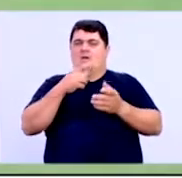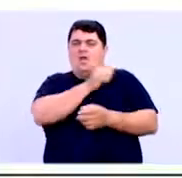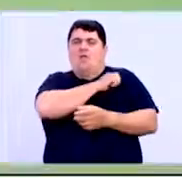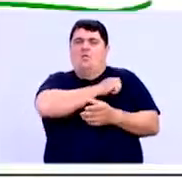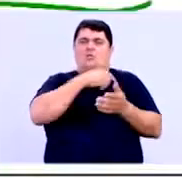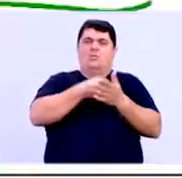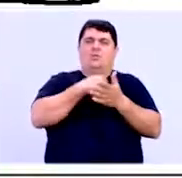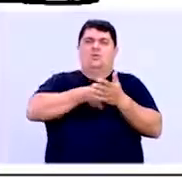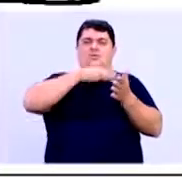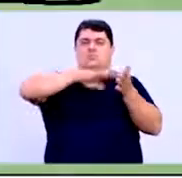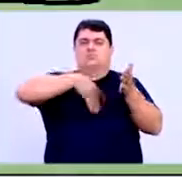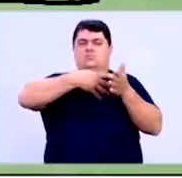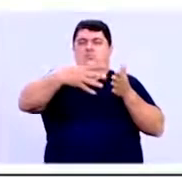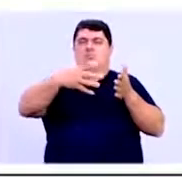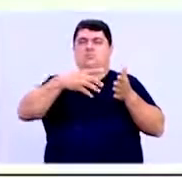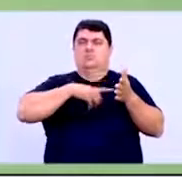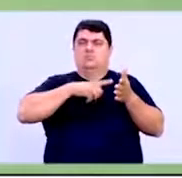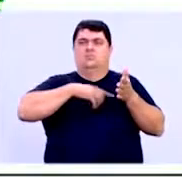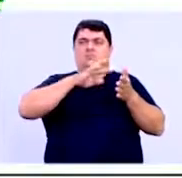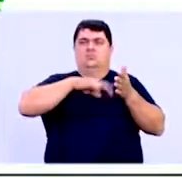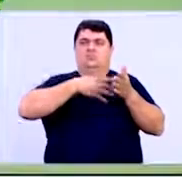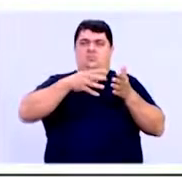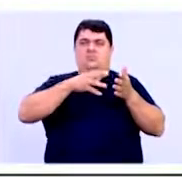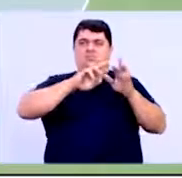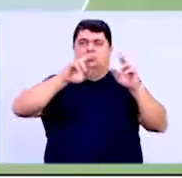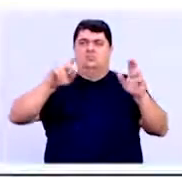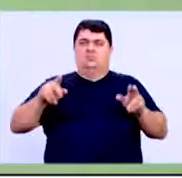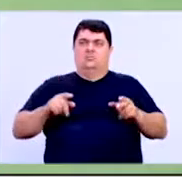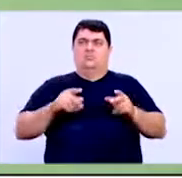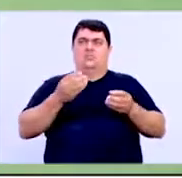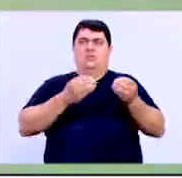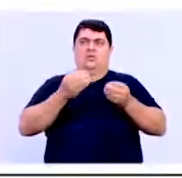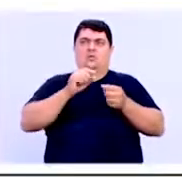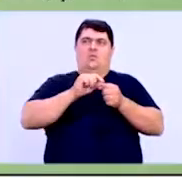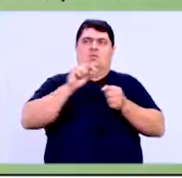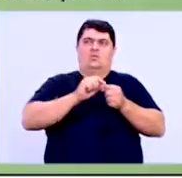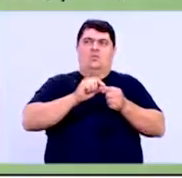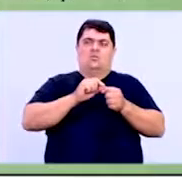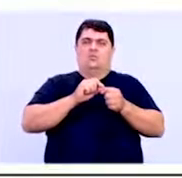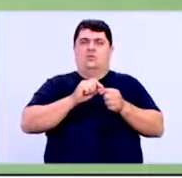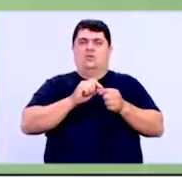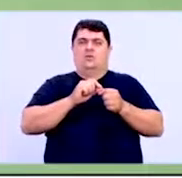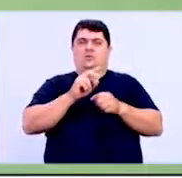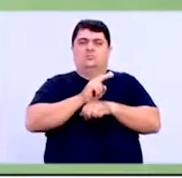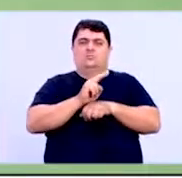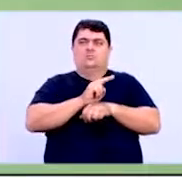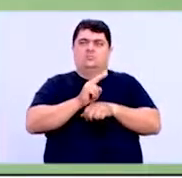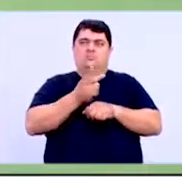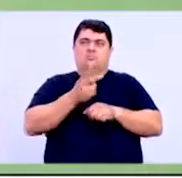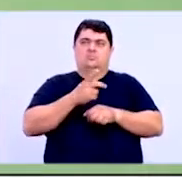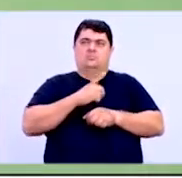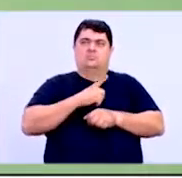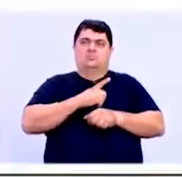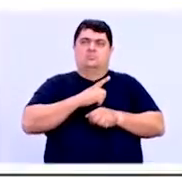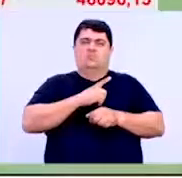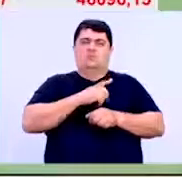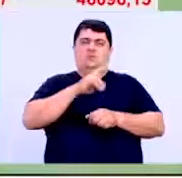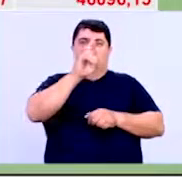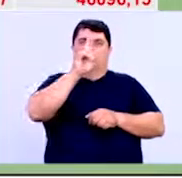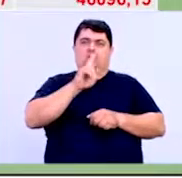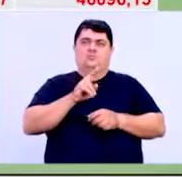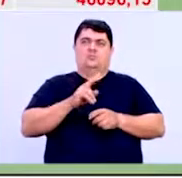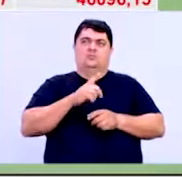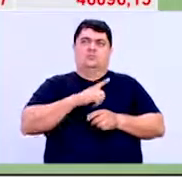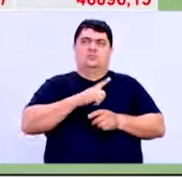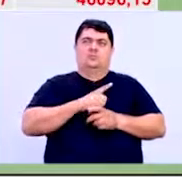Vamos Ótimo. Lá. A gente trouxe uma tabela de exemplo, né, de como se faz o controle orçamentário. Tem o enunciado e tem os dados. E